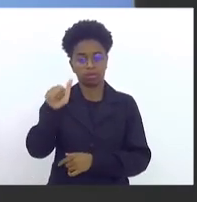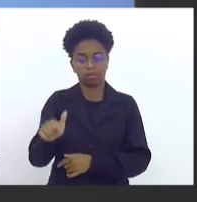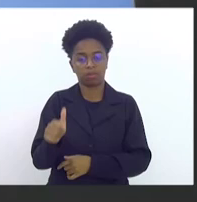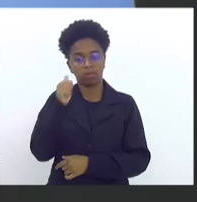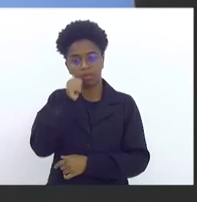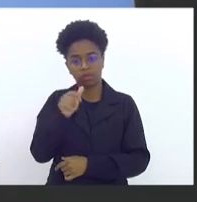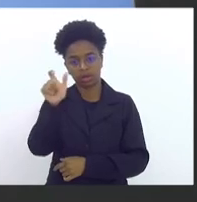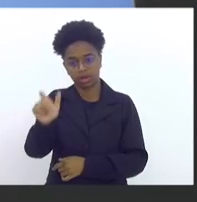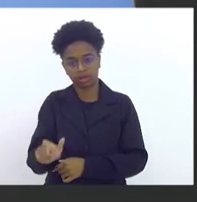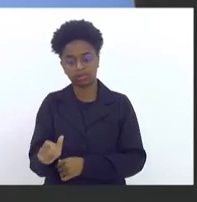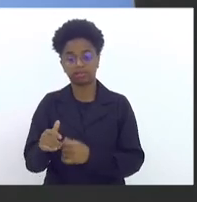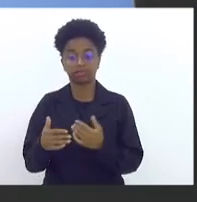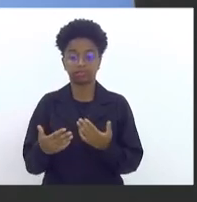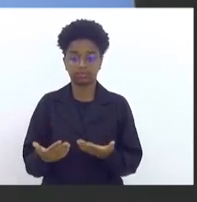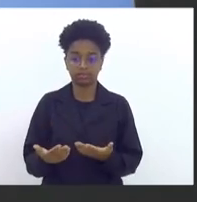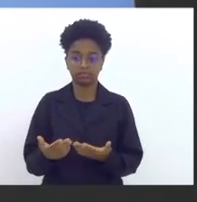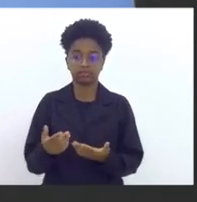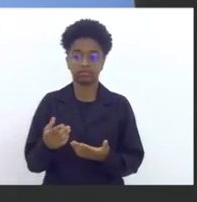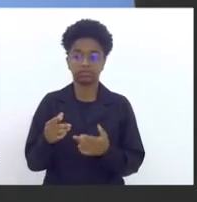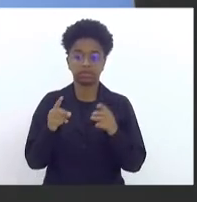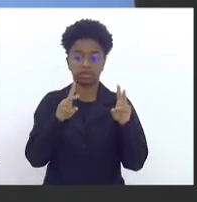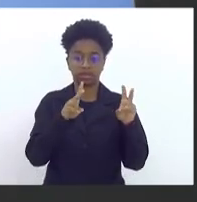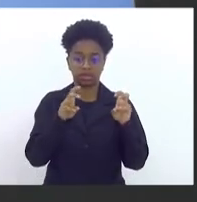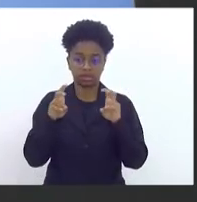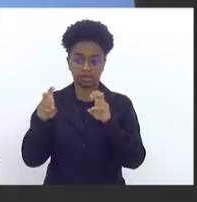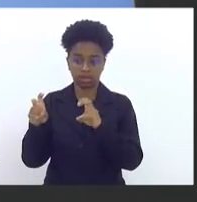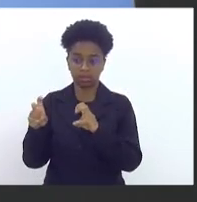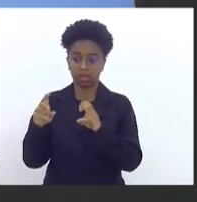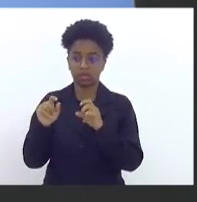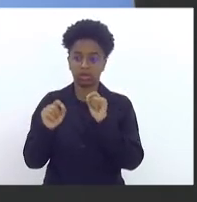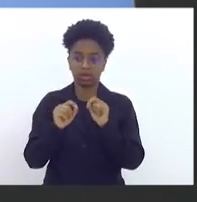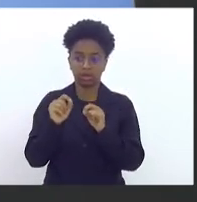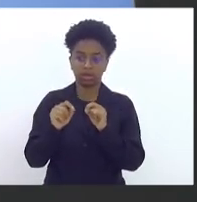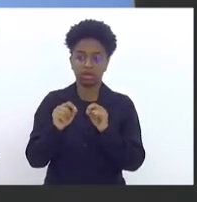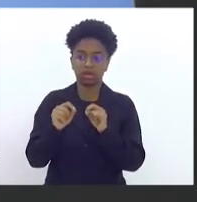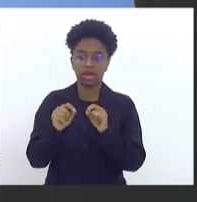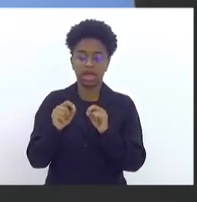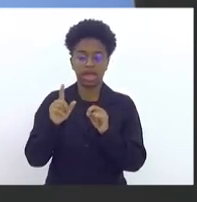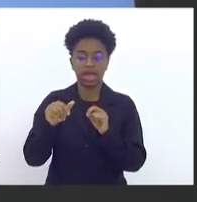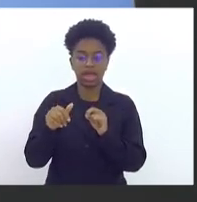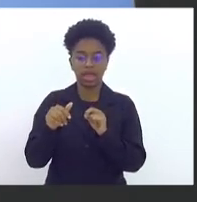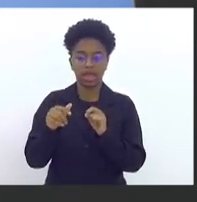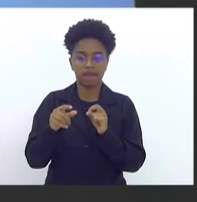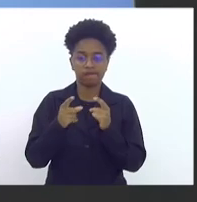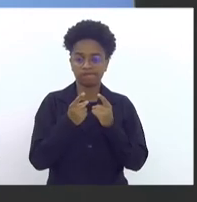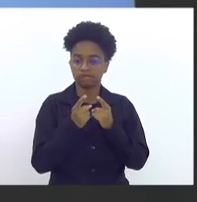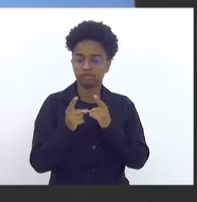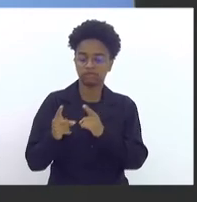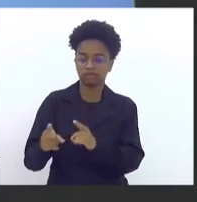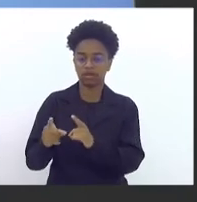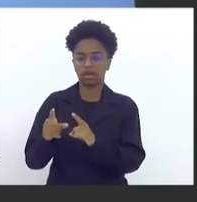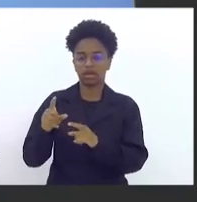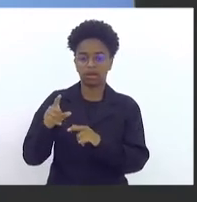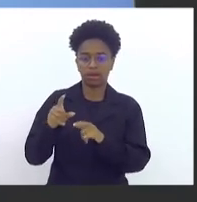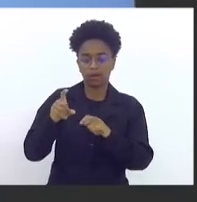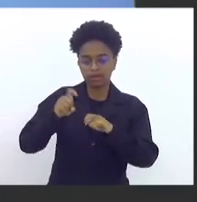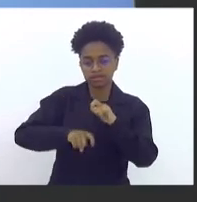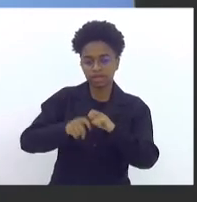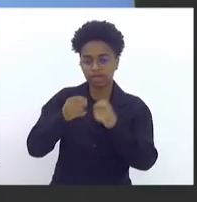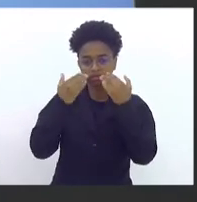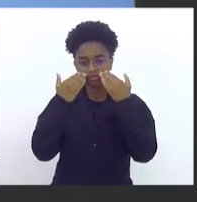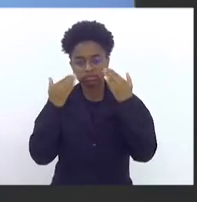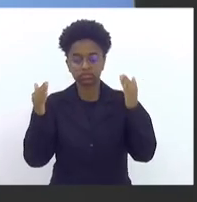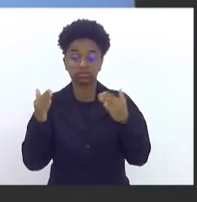no inglês na o tema Revenge por vingança por uma Retaliação uma Vingança